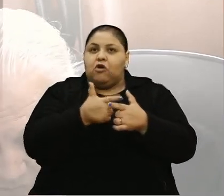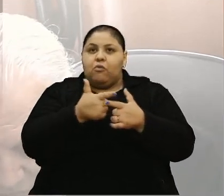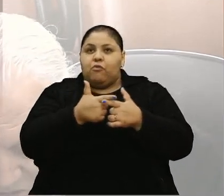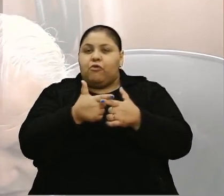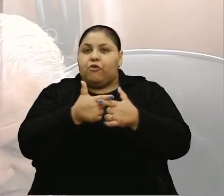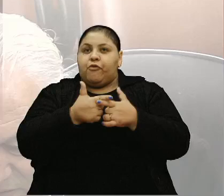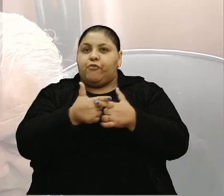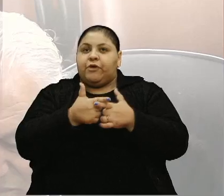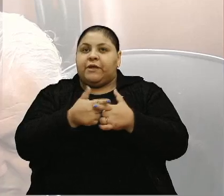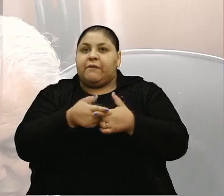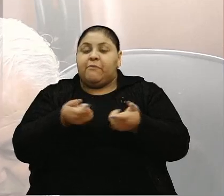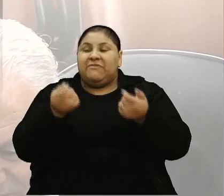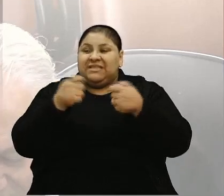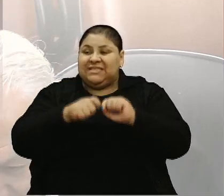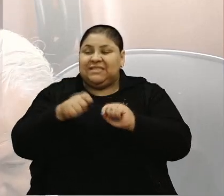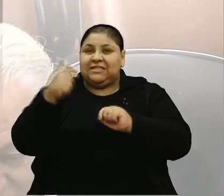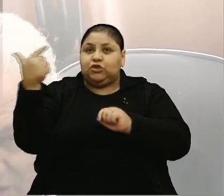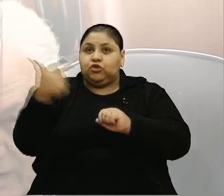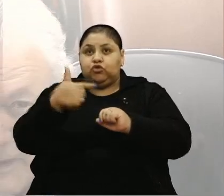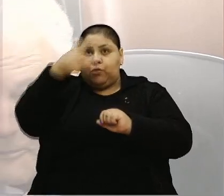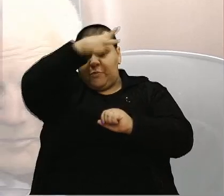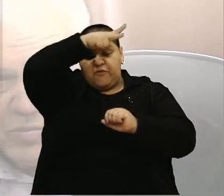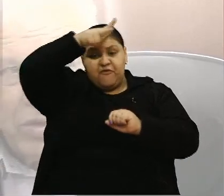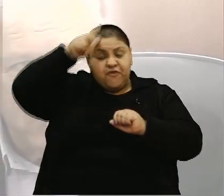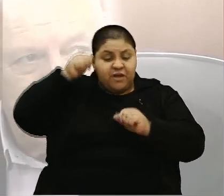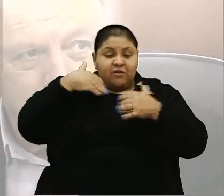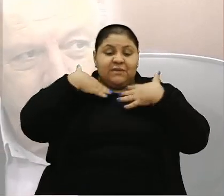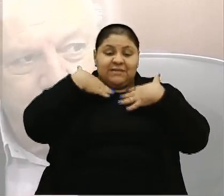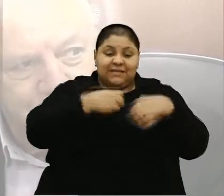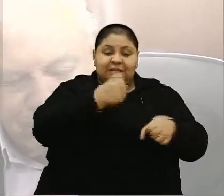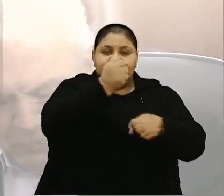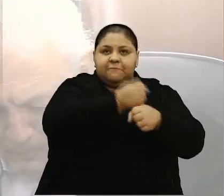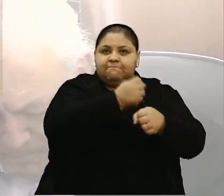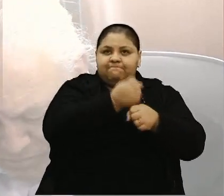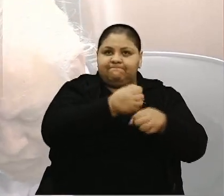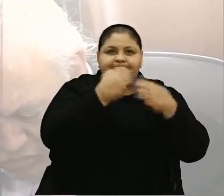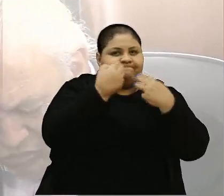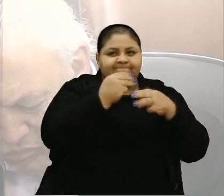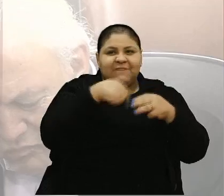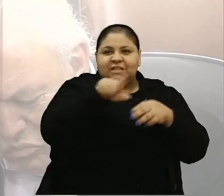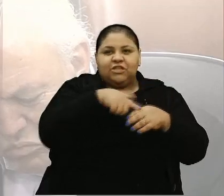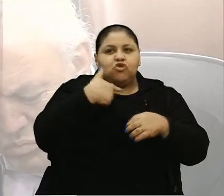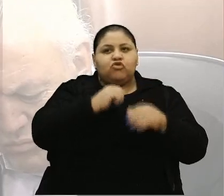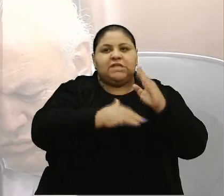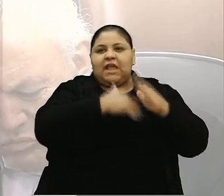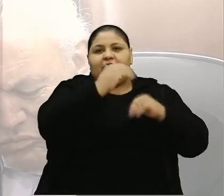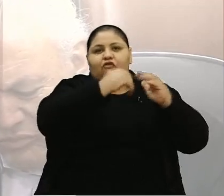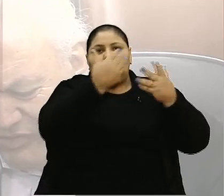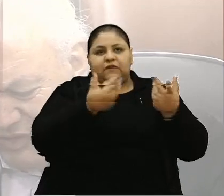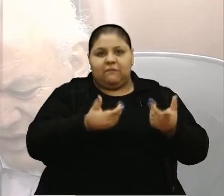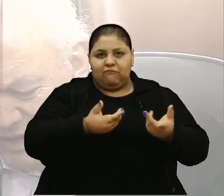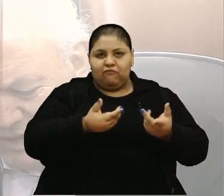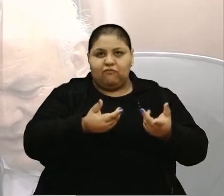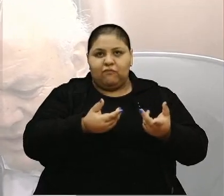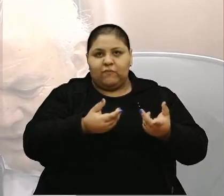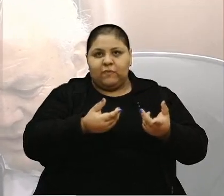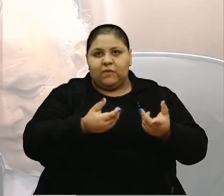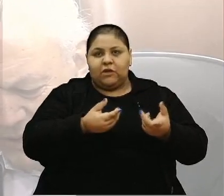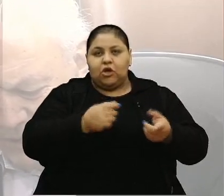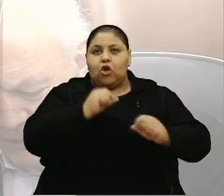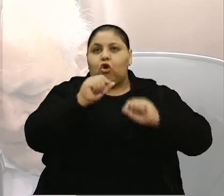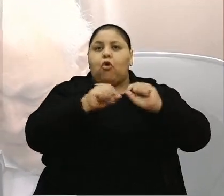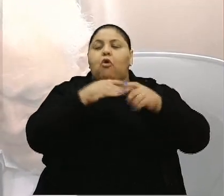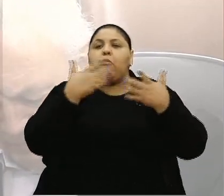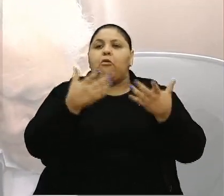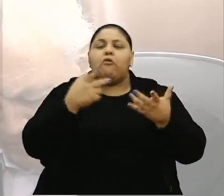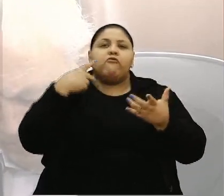e uma secretaria de obras com maquinário, a gente não consegue evoluir. Como é que a gente vai escoar as mercadorias? Aqui tem a vereadora